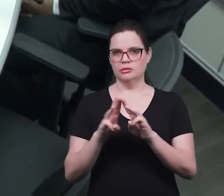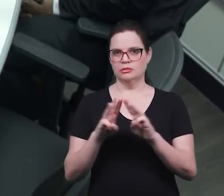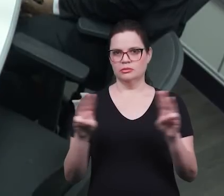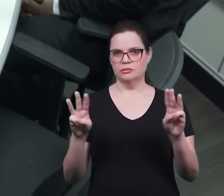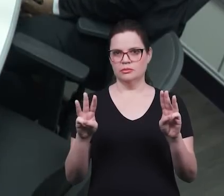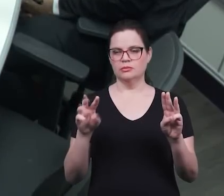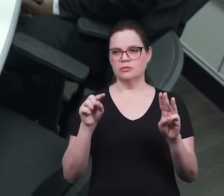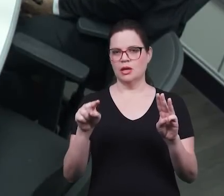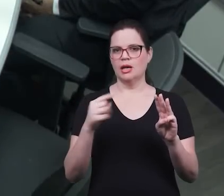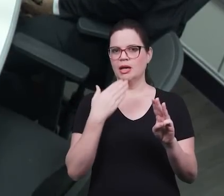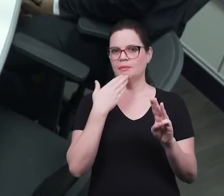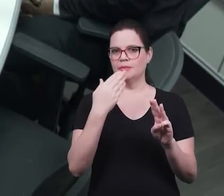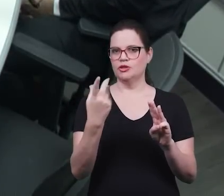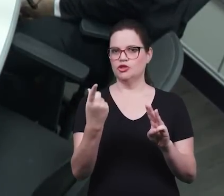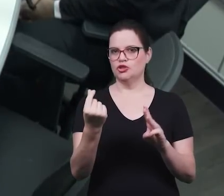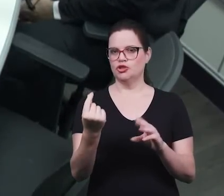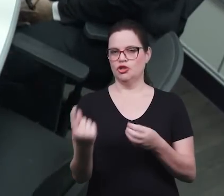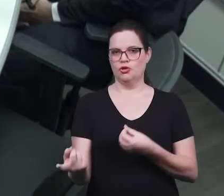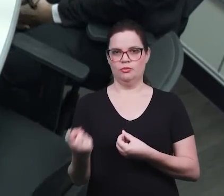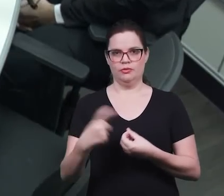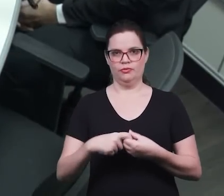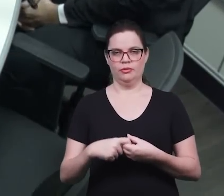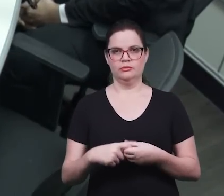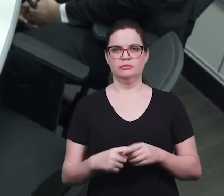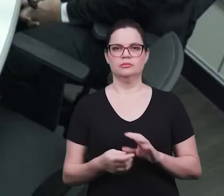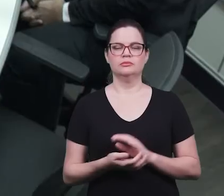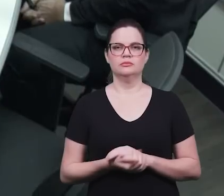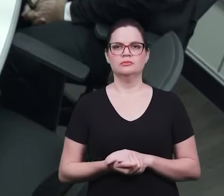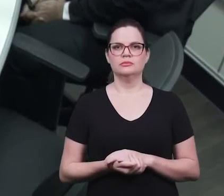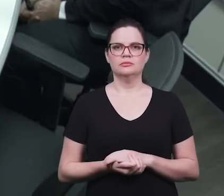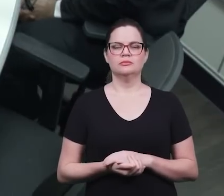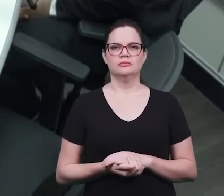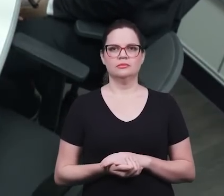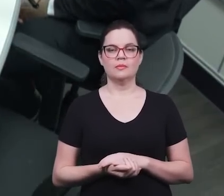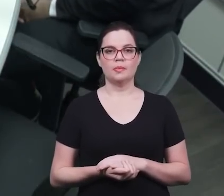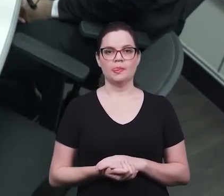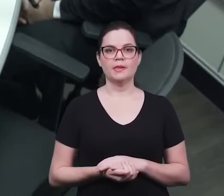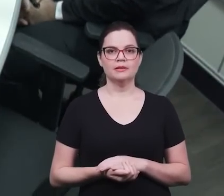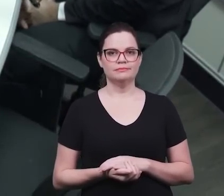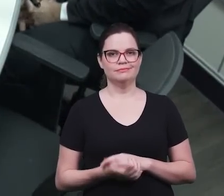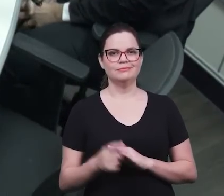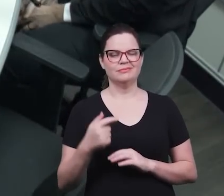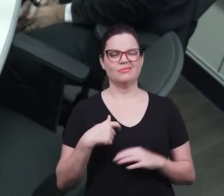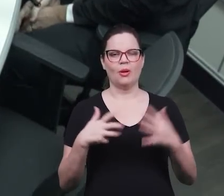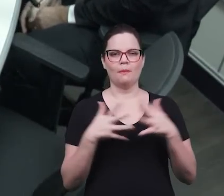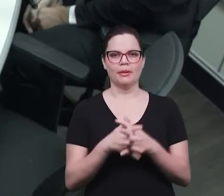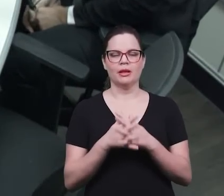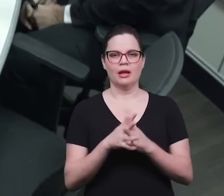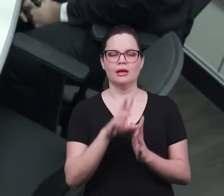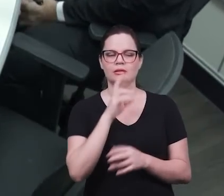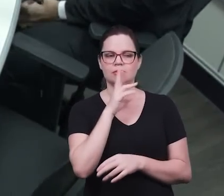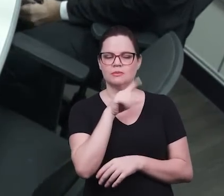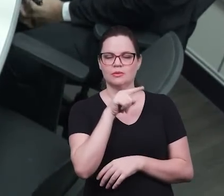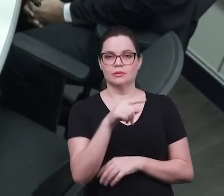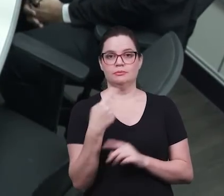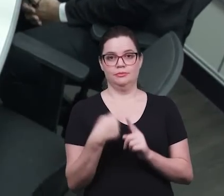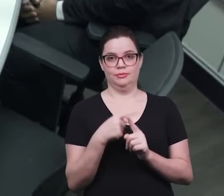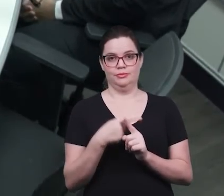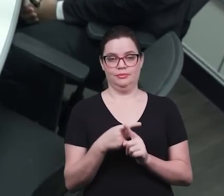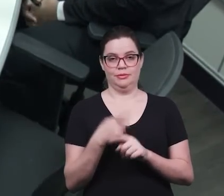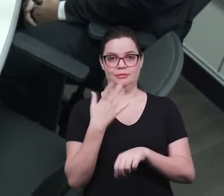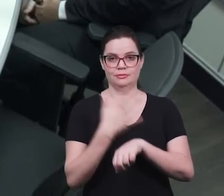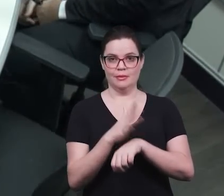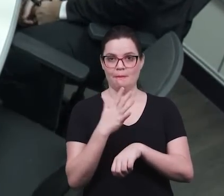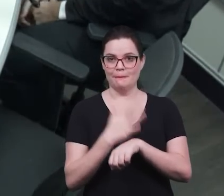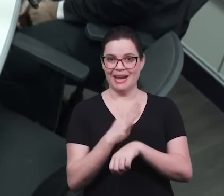também essa restituição? Então, é uma situação bastante complexa essa, porque na prática, para